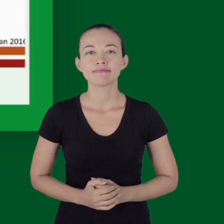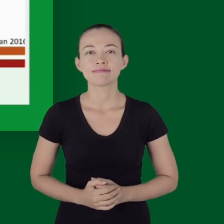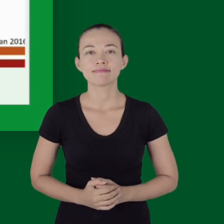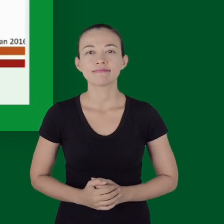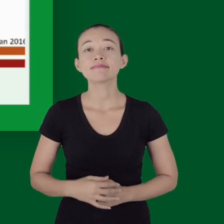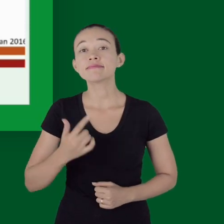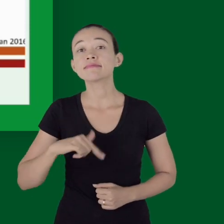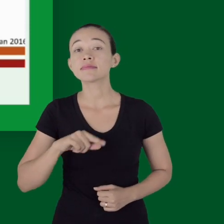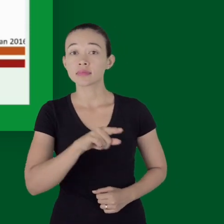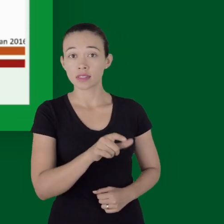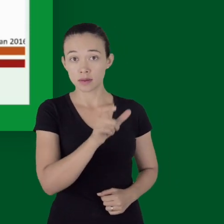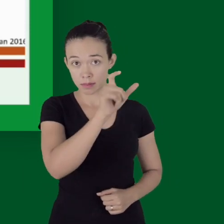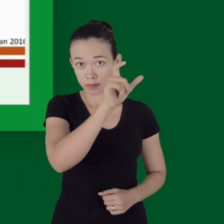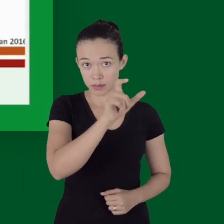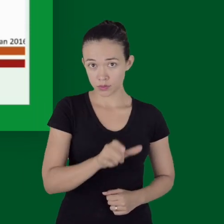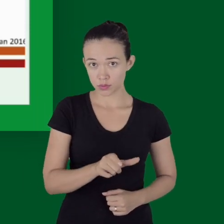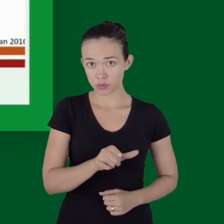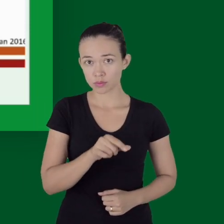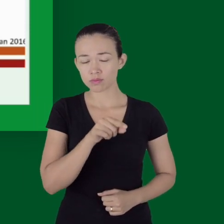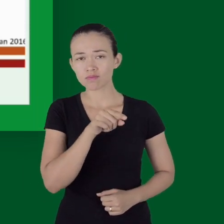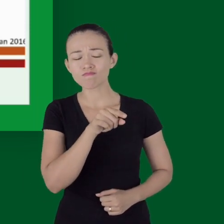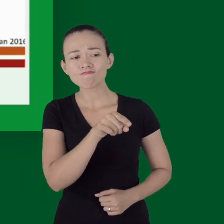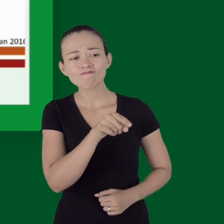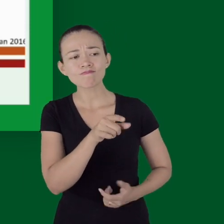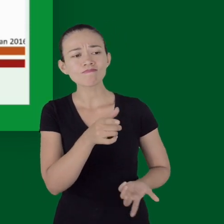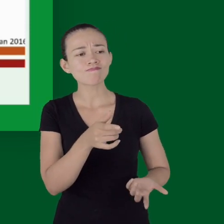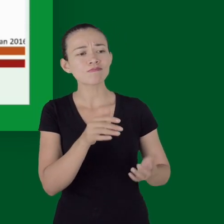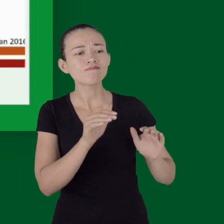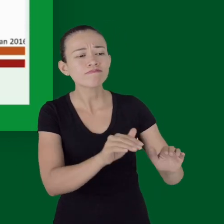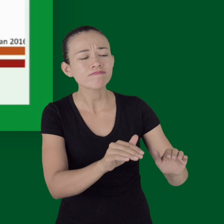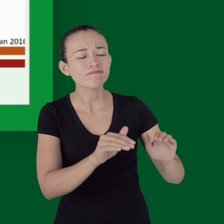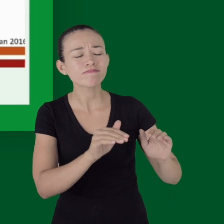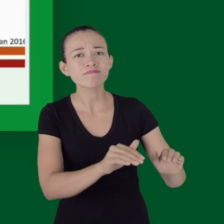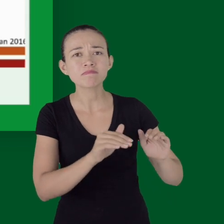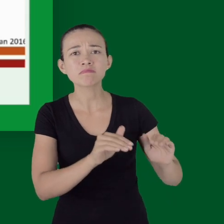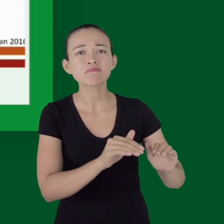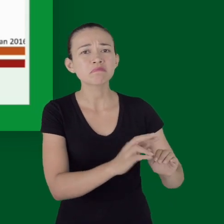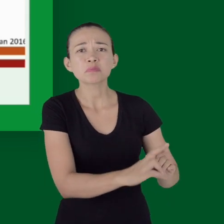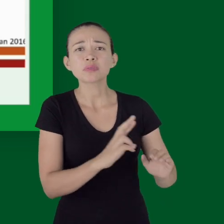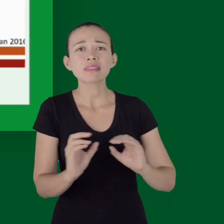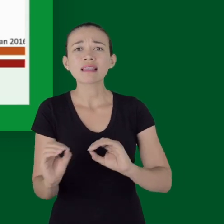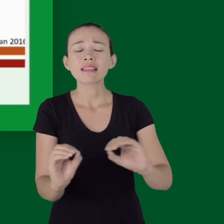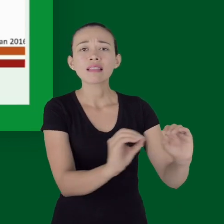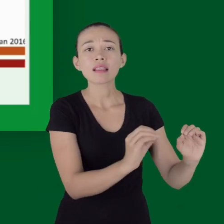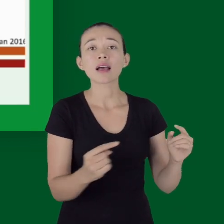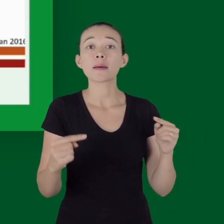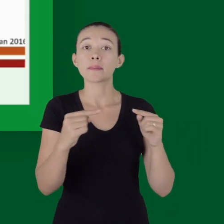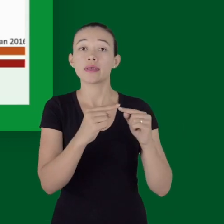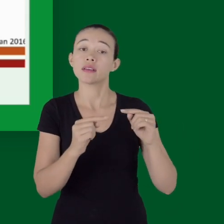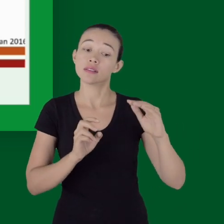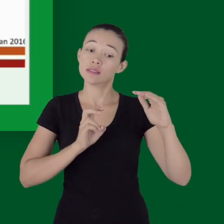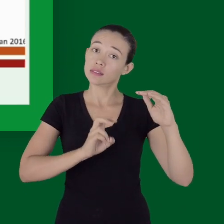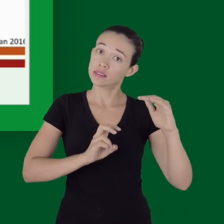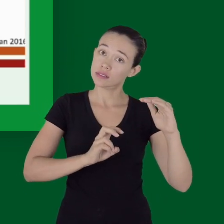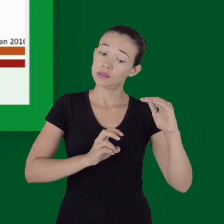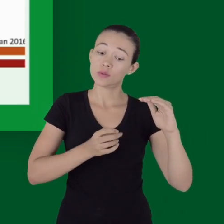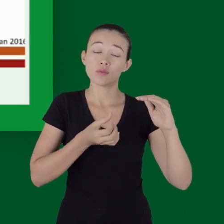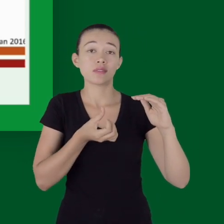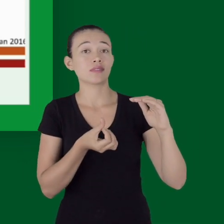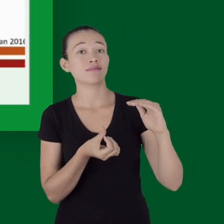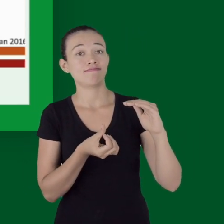pulso carotídeo, por exemplo, né? Já o paciente que ele não responde ao chamado,